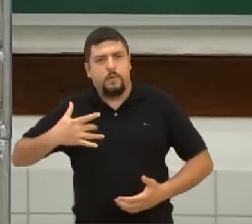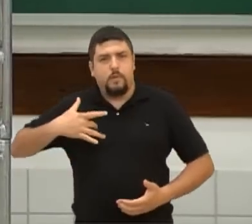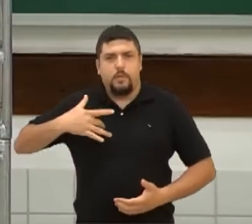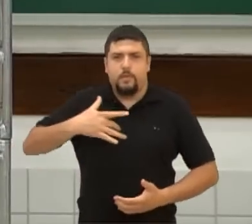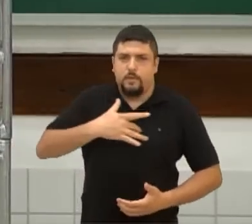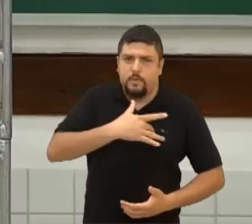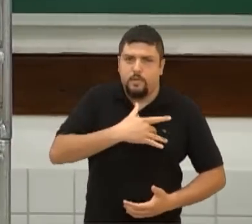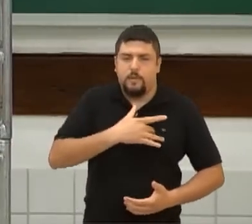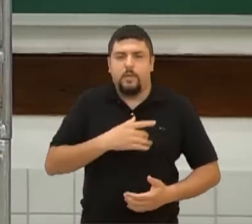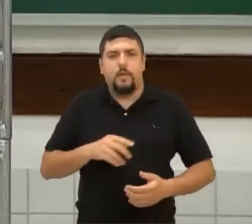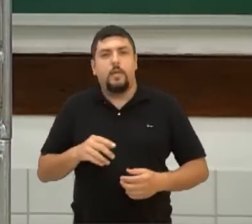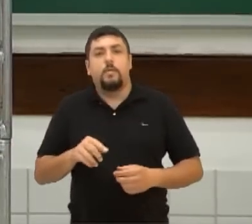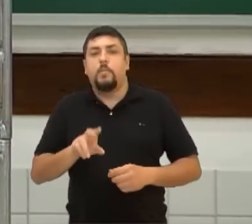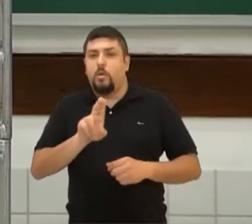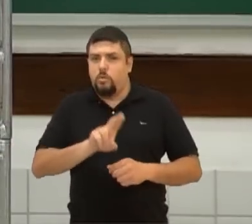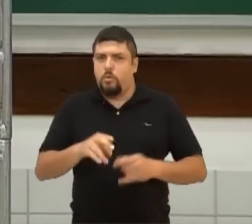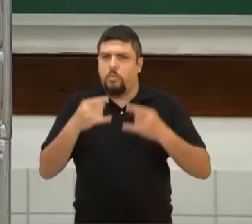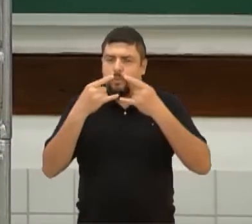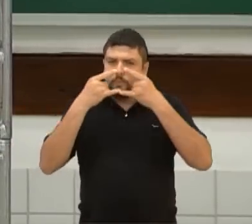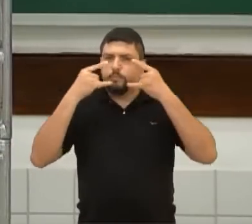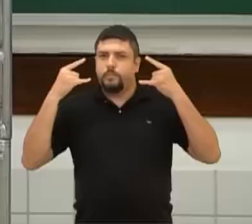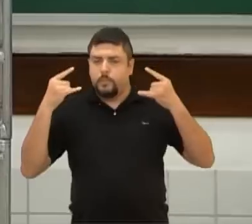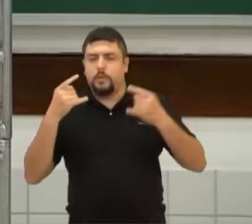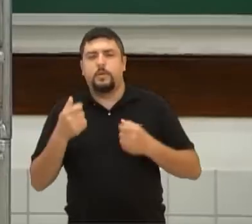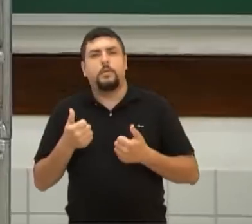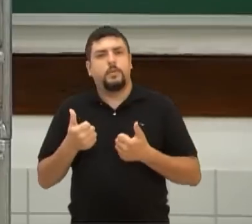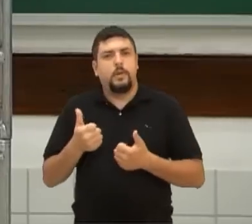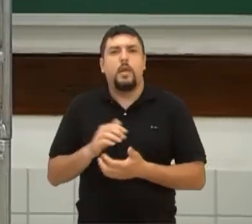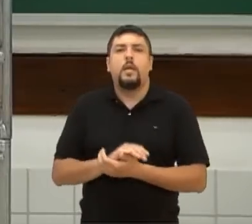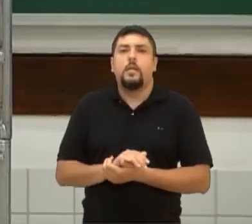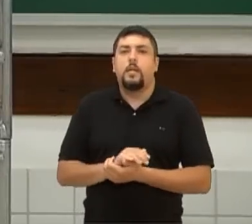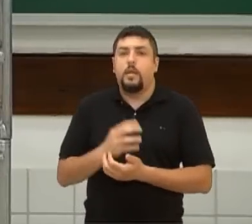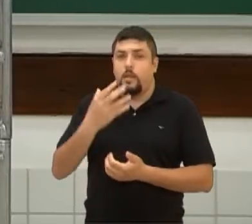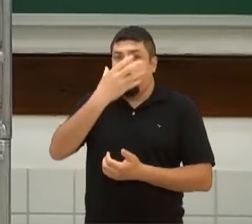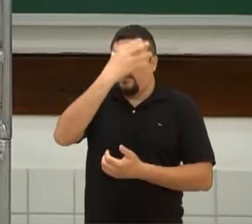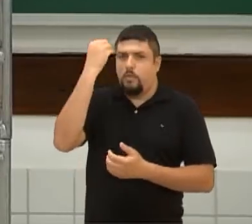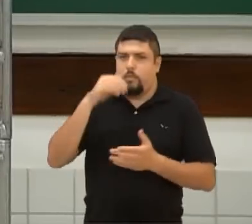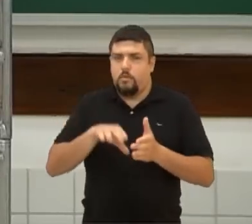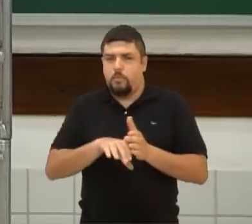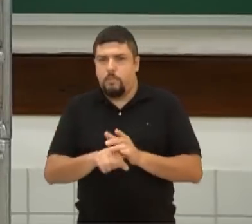saúde, certo? Usando a máscara ali e não esqueçam de